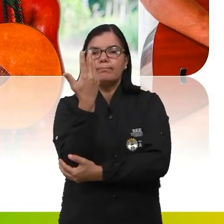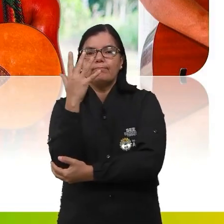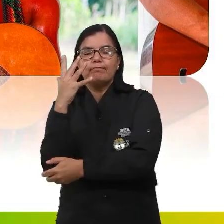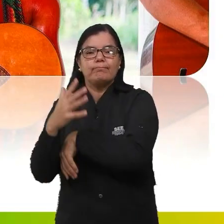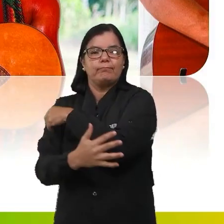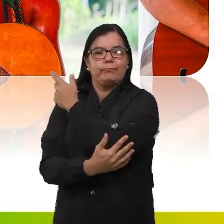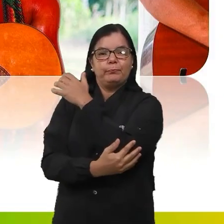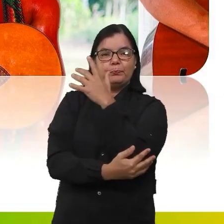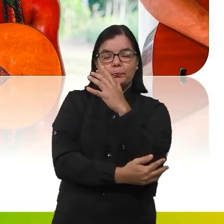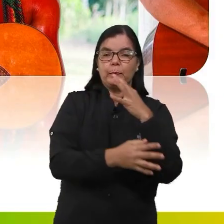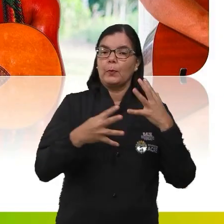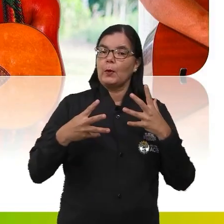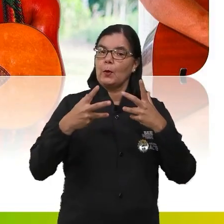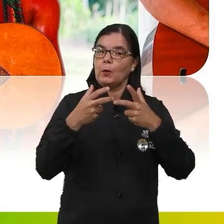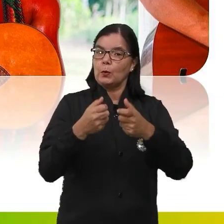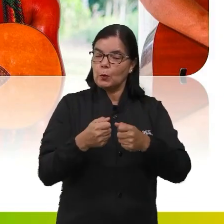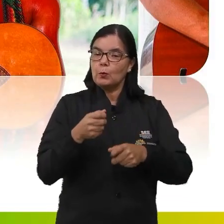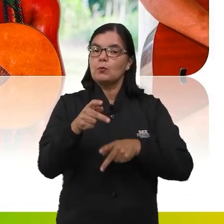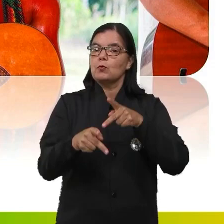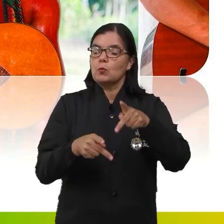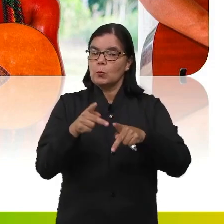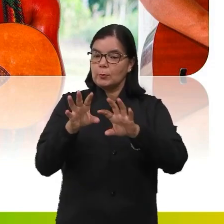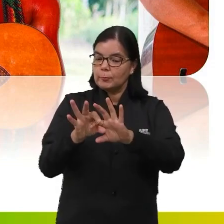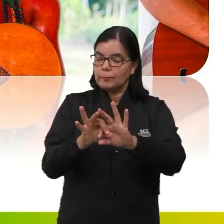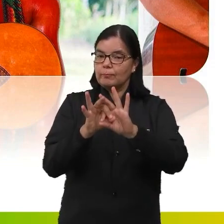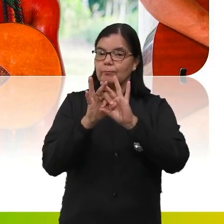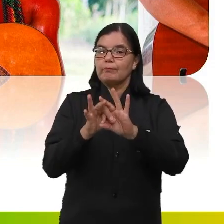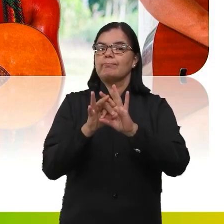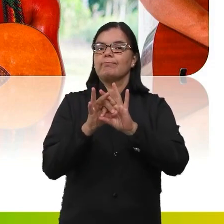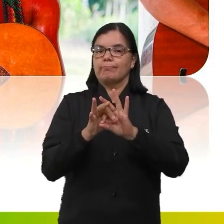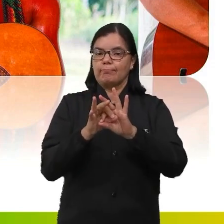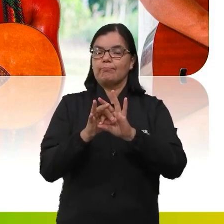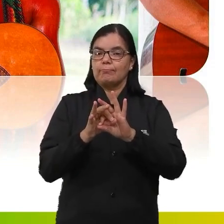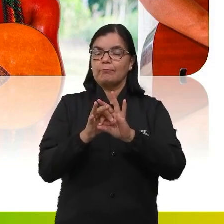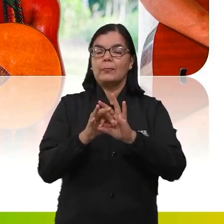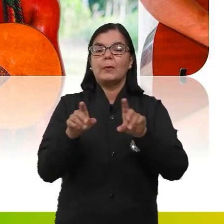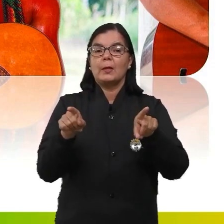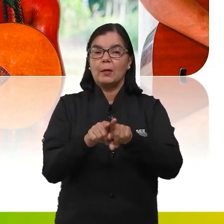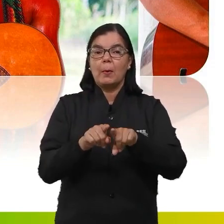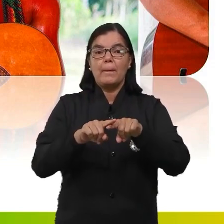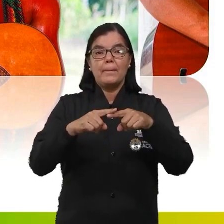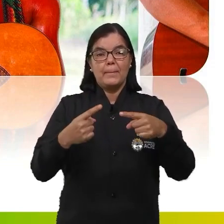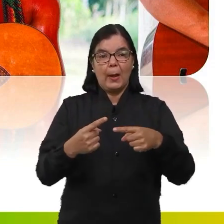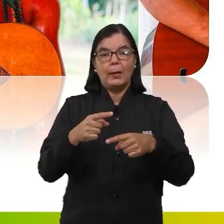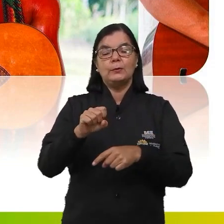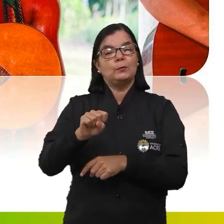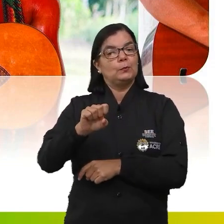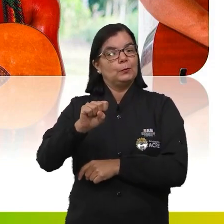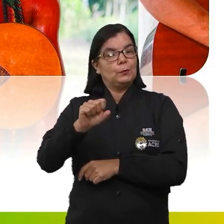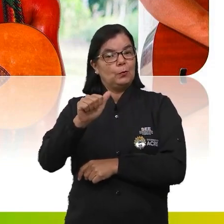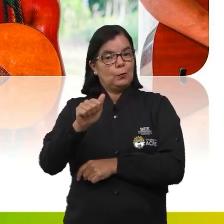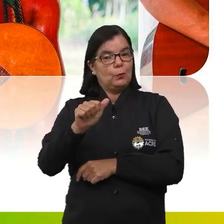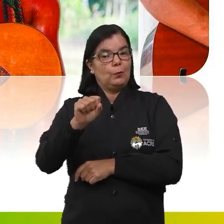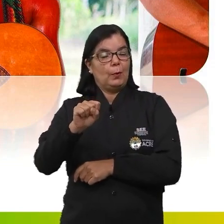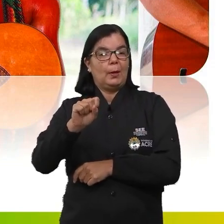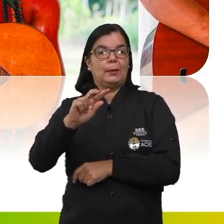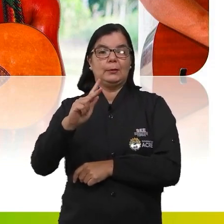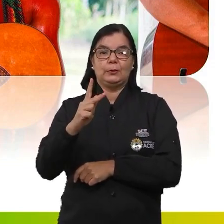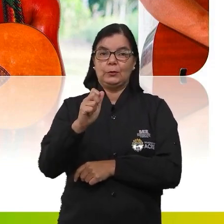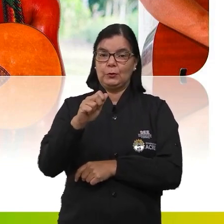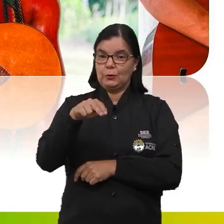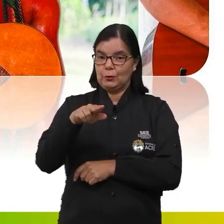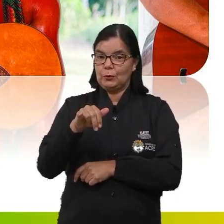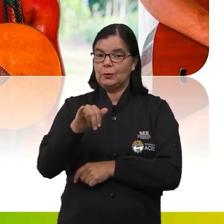sabe que todos os povos estão muito ligados à questão do manejo florestal, mas os Axanincas, eles têm uma